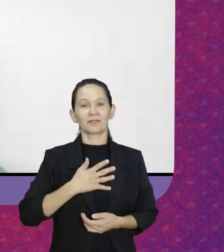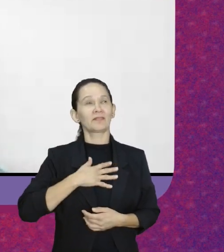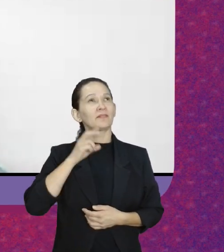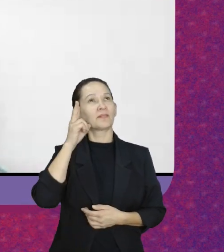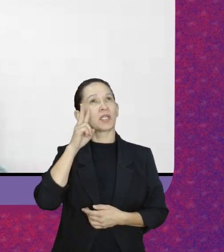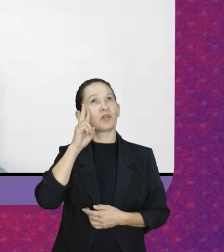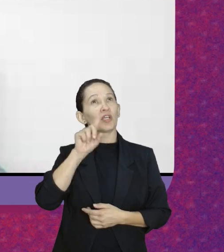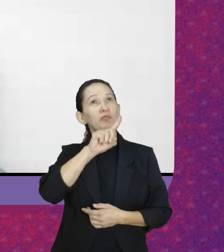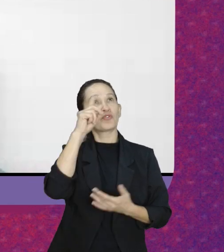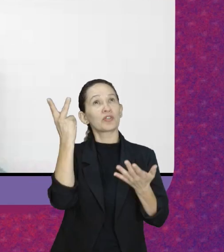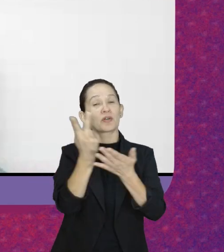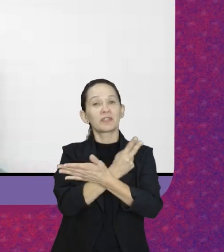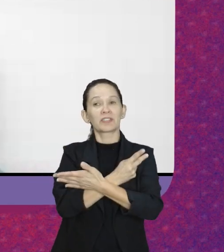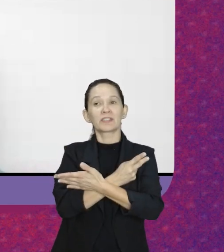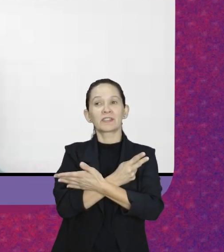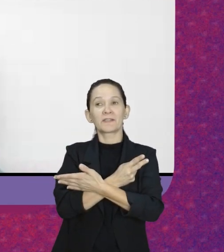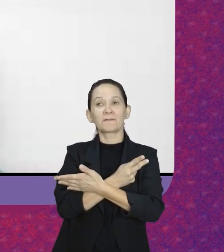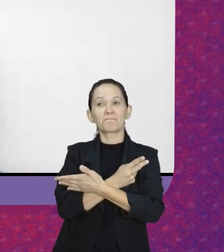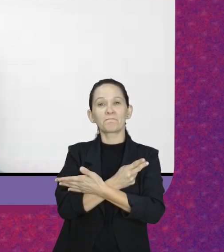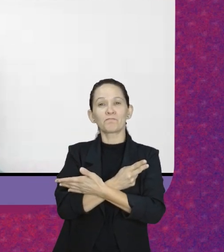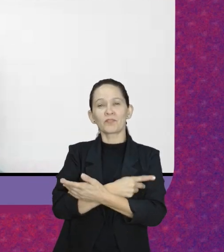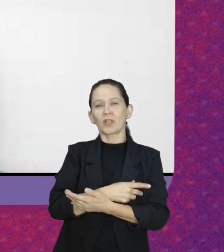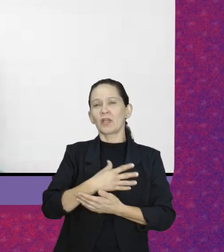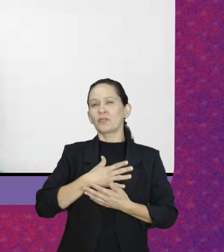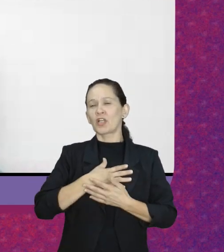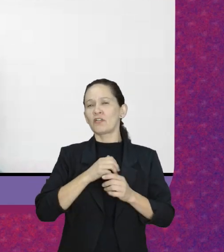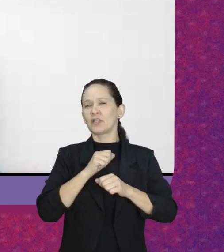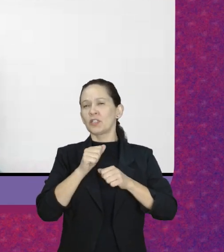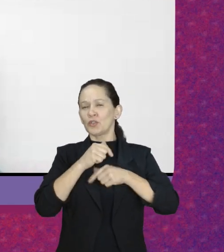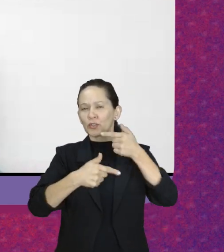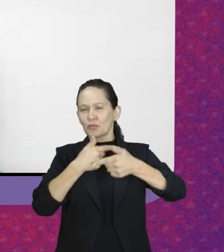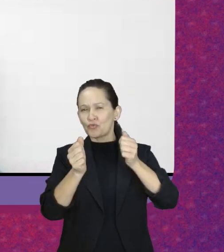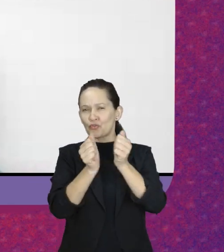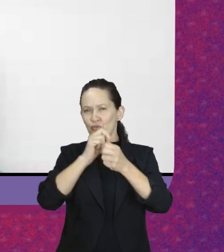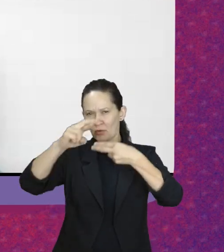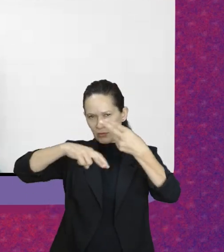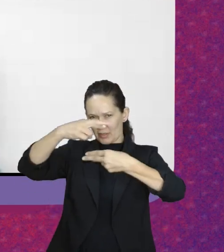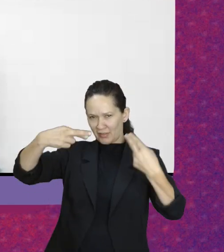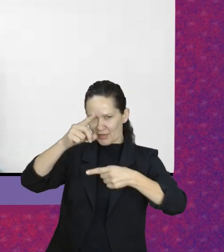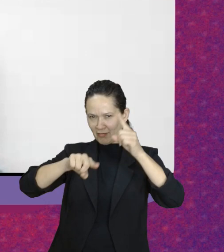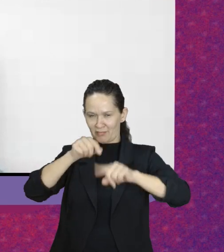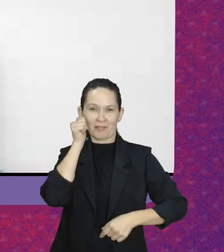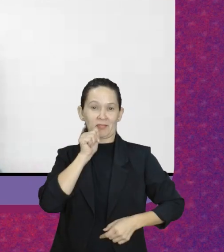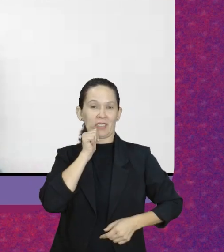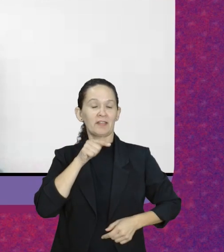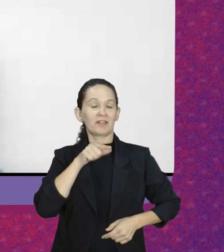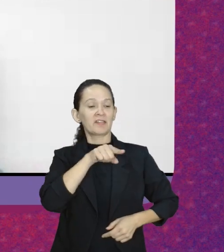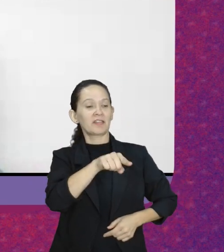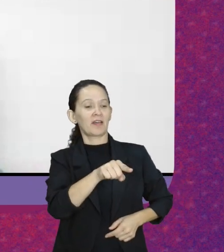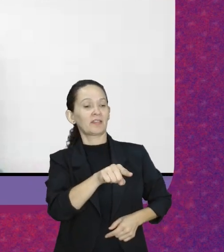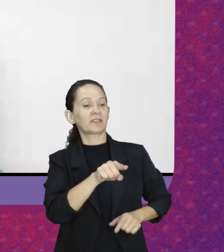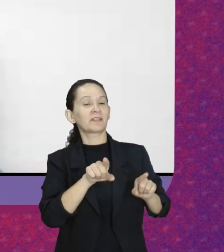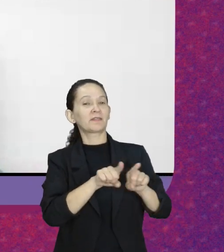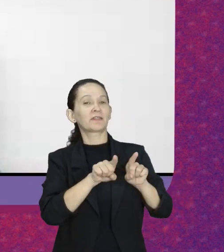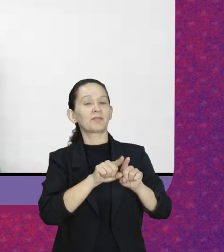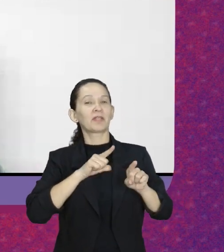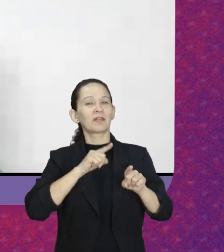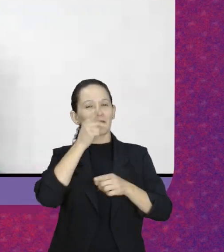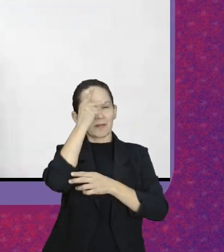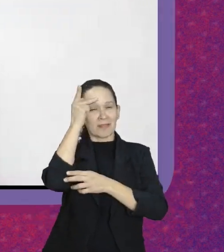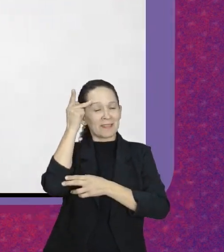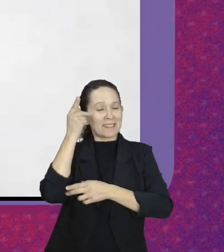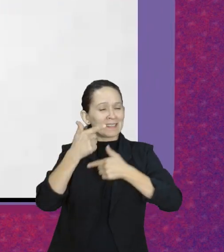de uma vez eu estar fazendo uma pesquisa com as catadoras de material reciclável, essas catadoras, inclusive, que estão em condições mais